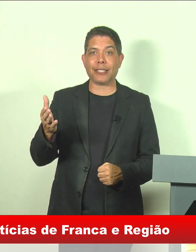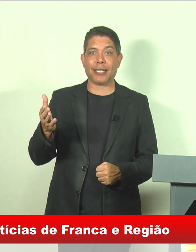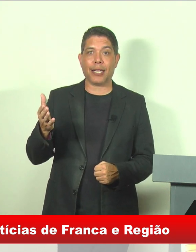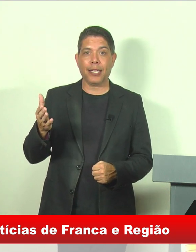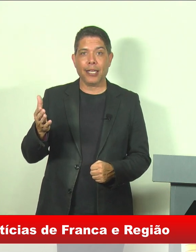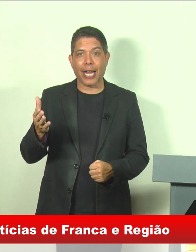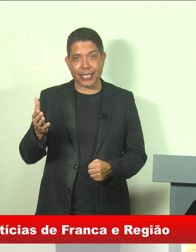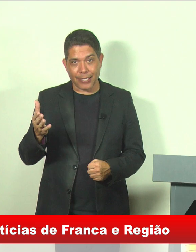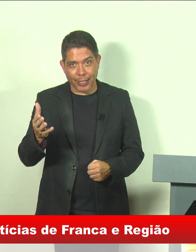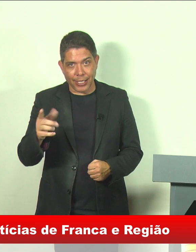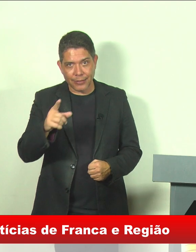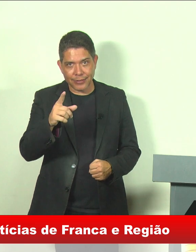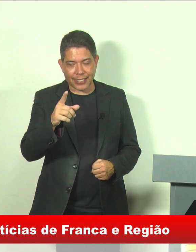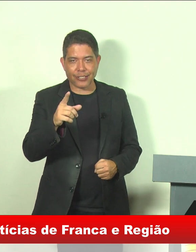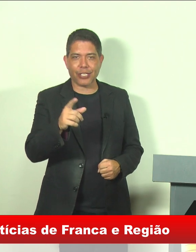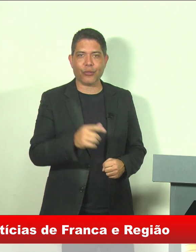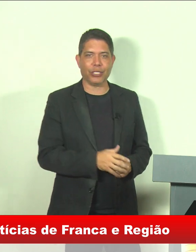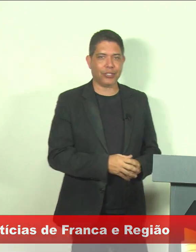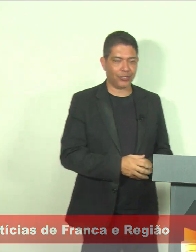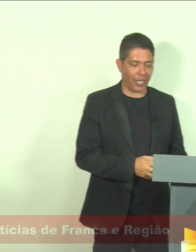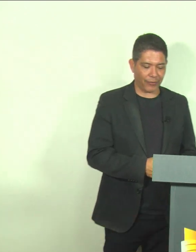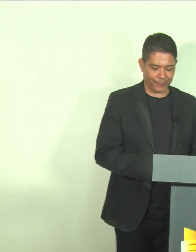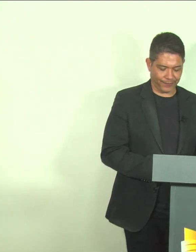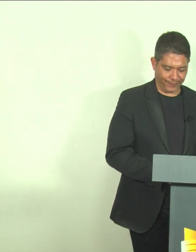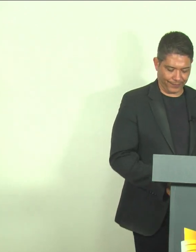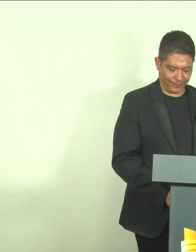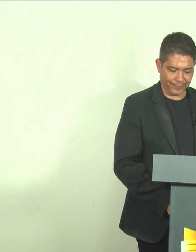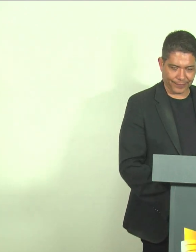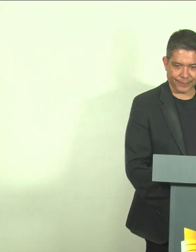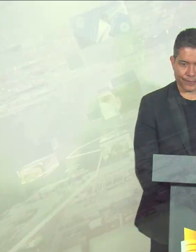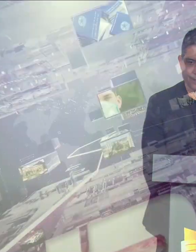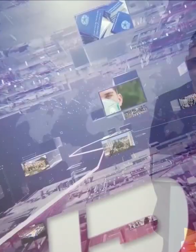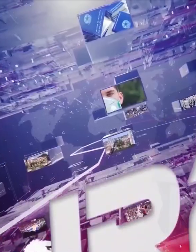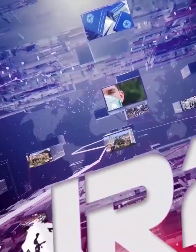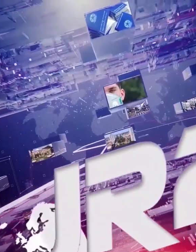pela audiência, até amanhã, 7h. Tchau.